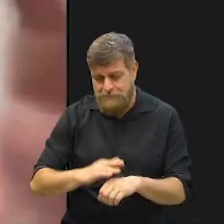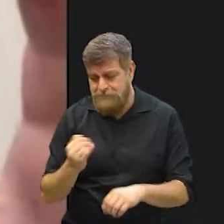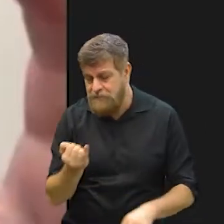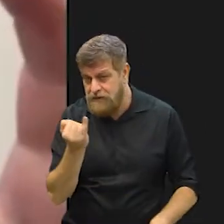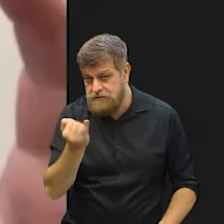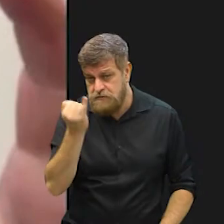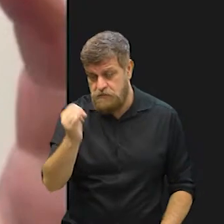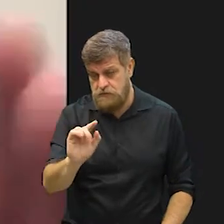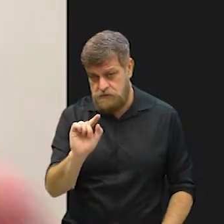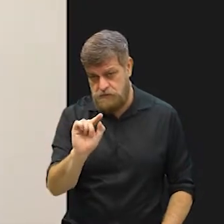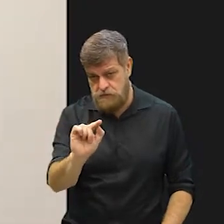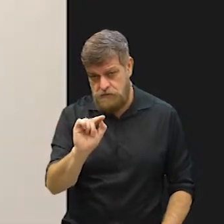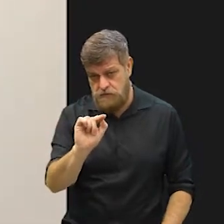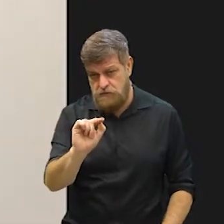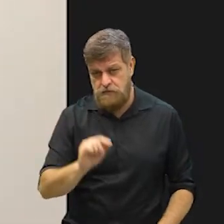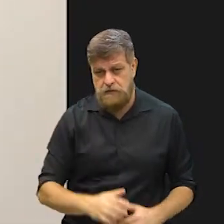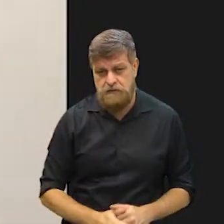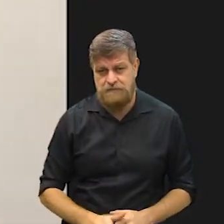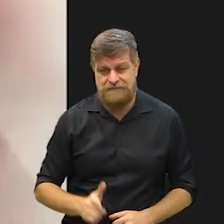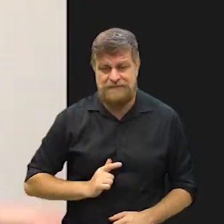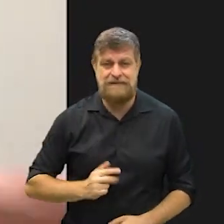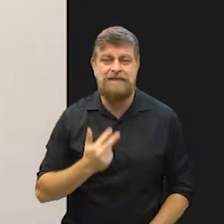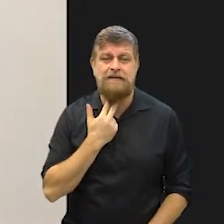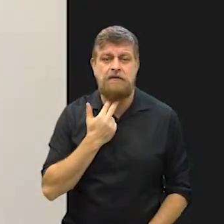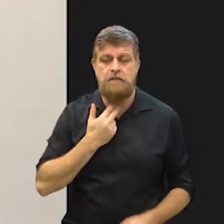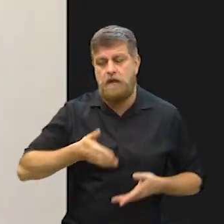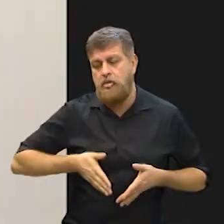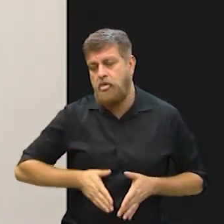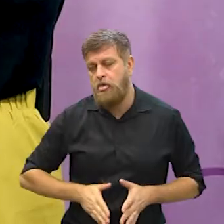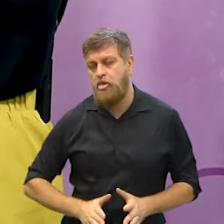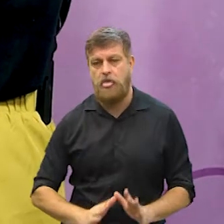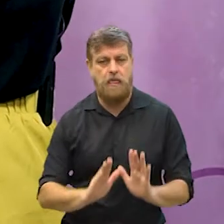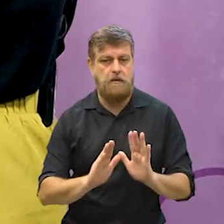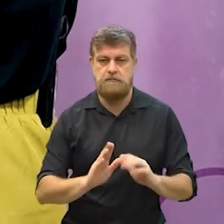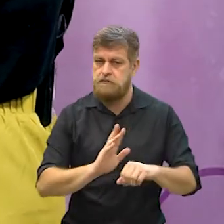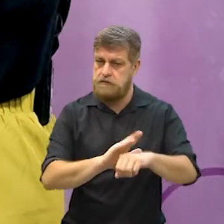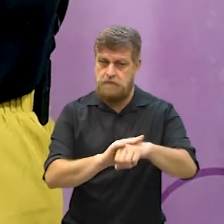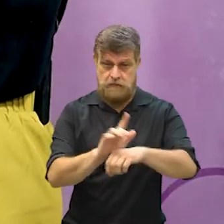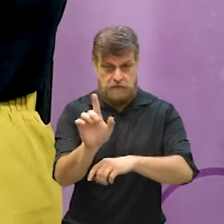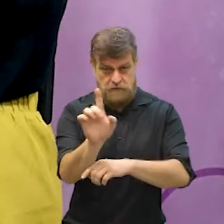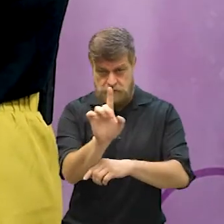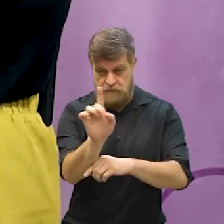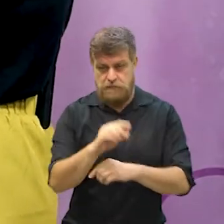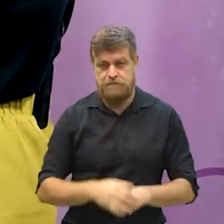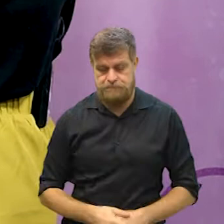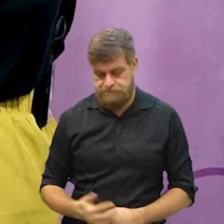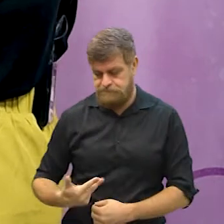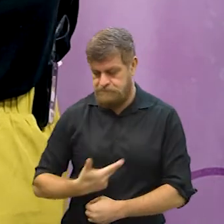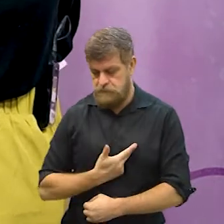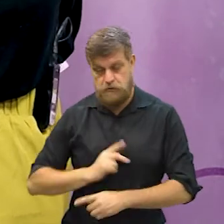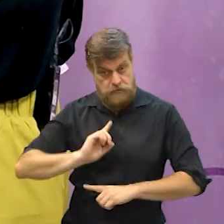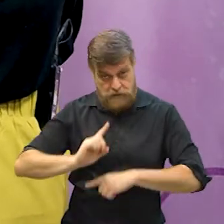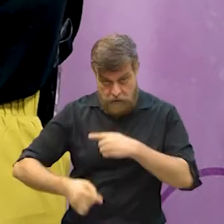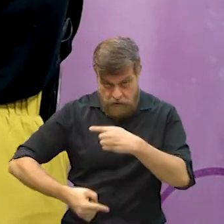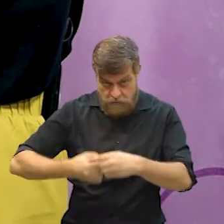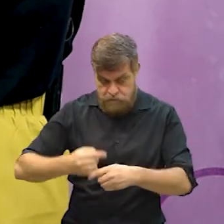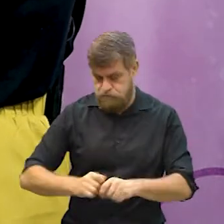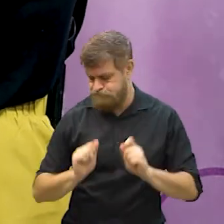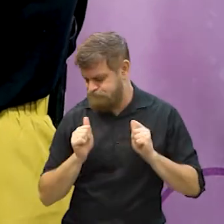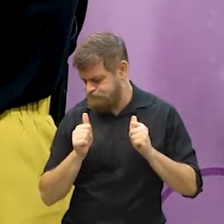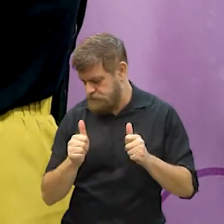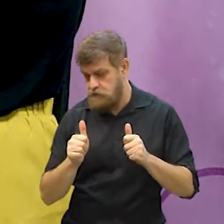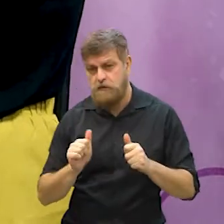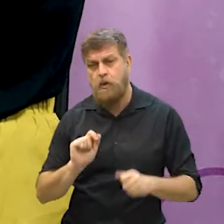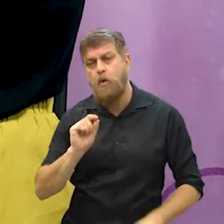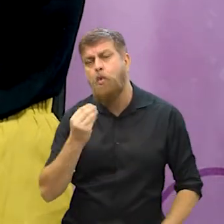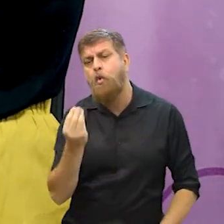mais importante, então, é não deixar a doença acontecer. Doutor, fez a cirurgia, foi um sucesso, como é que vai ser